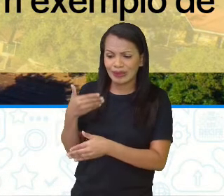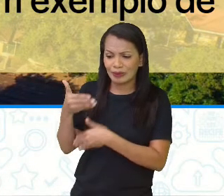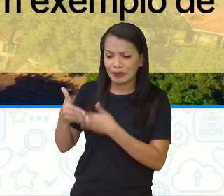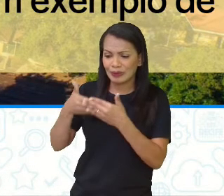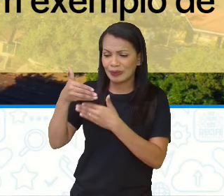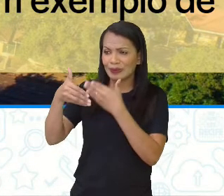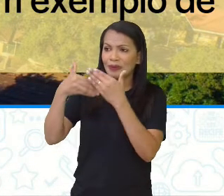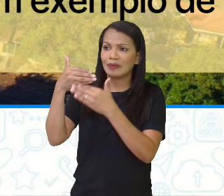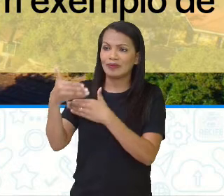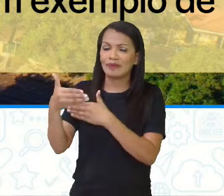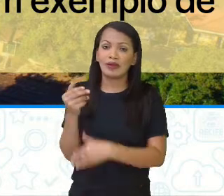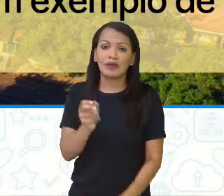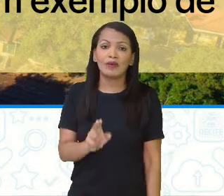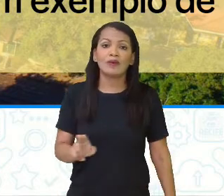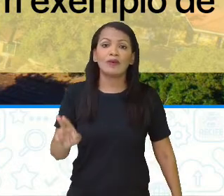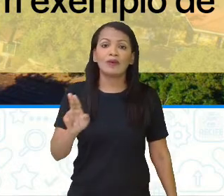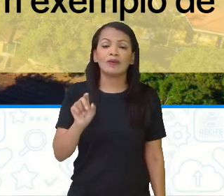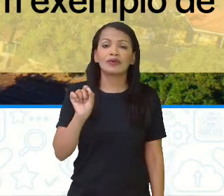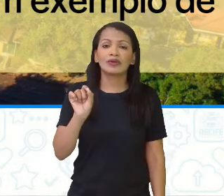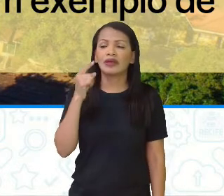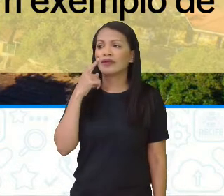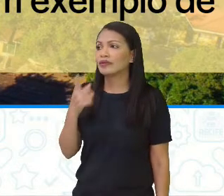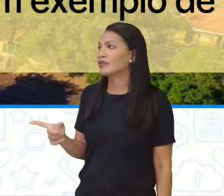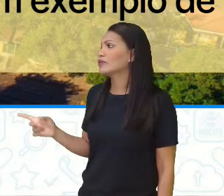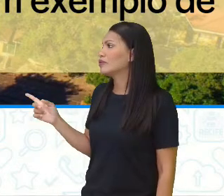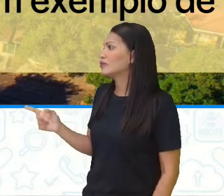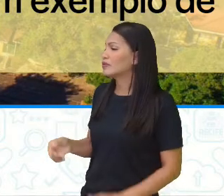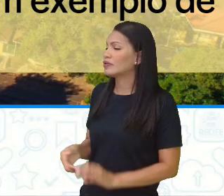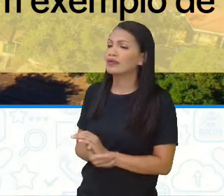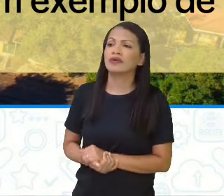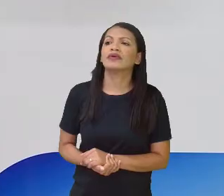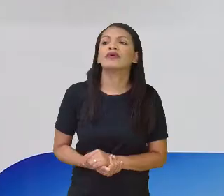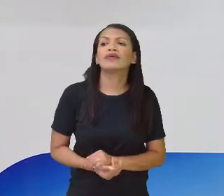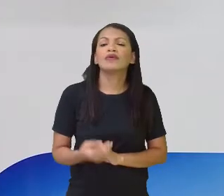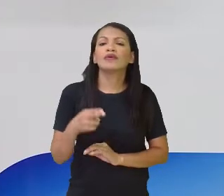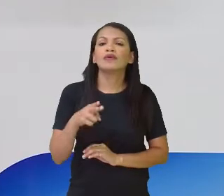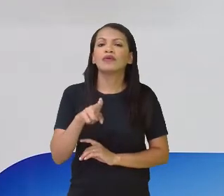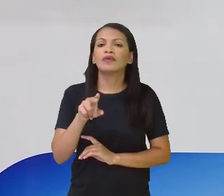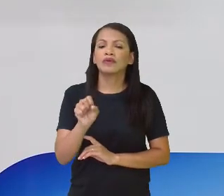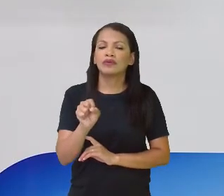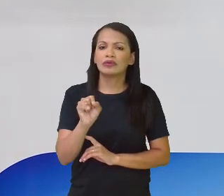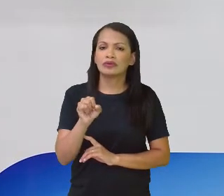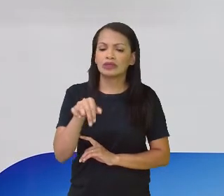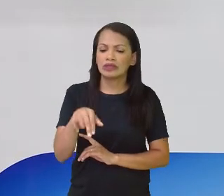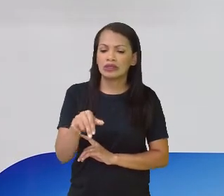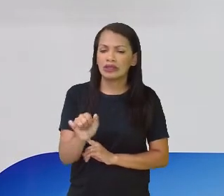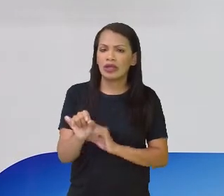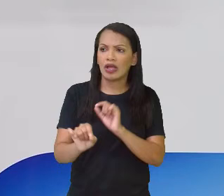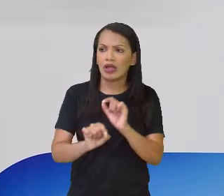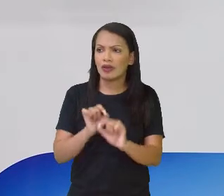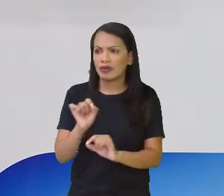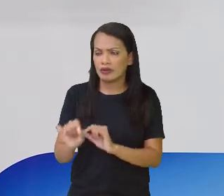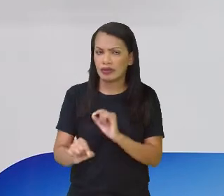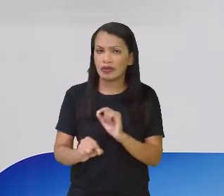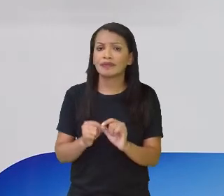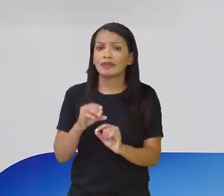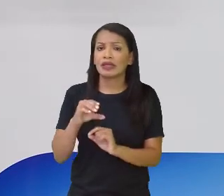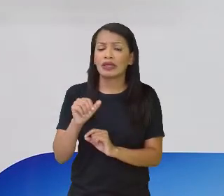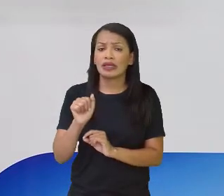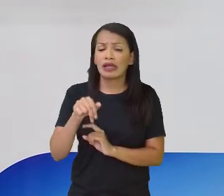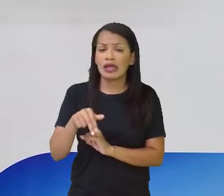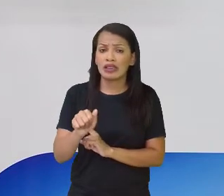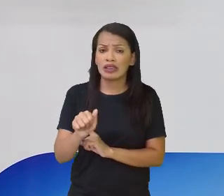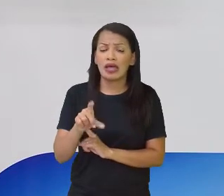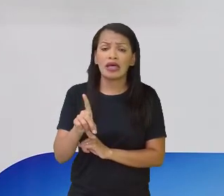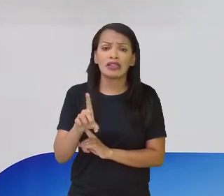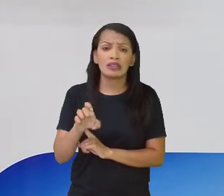por exemplo, usina de cana-de-açúcar, é o exemplo da agroindústria. Pensa, é a indústria que a gente falou que é comum estar